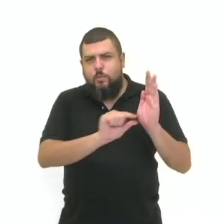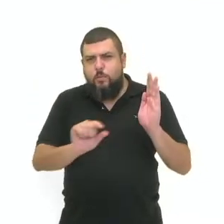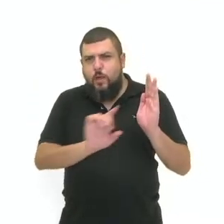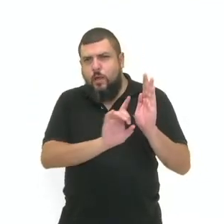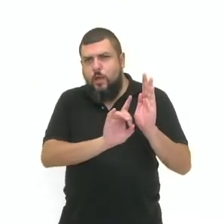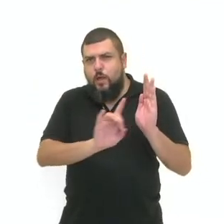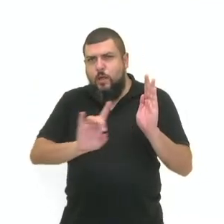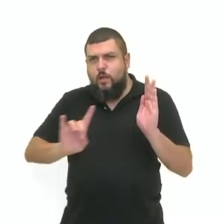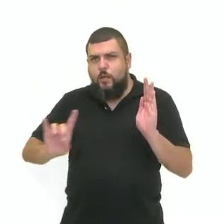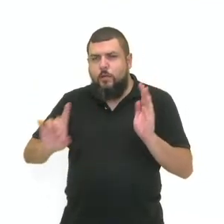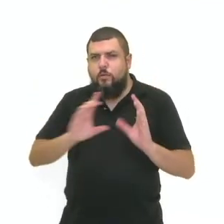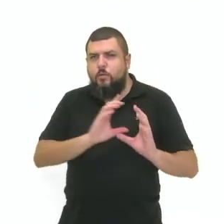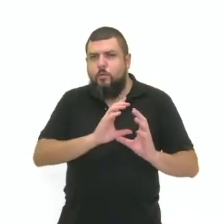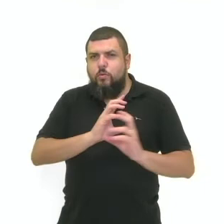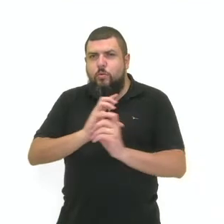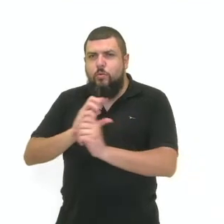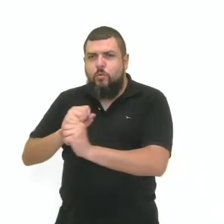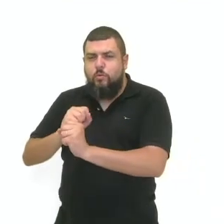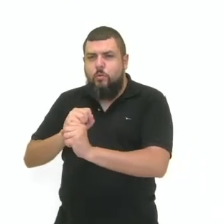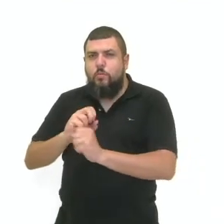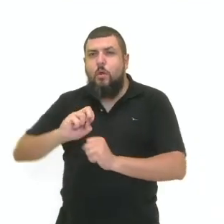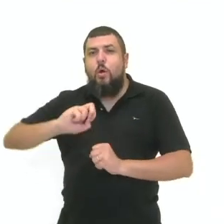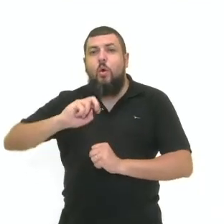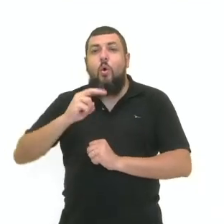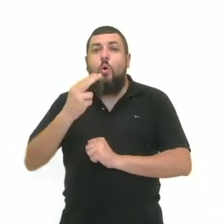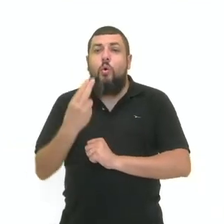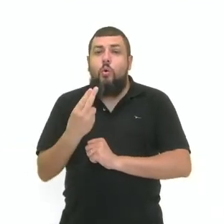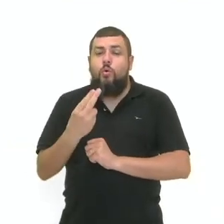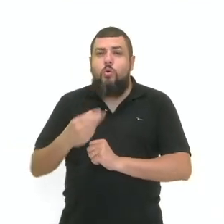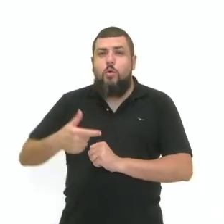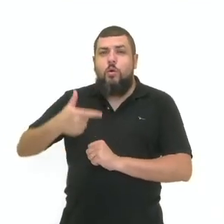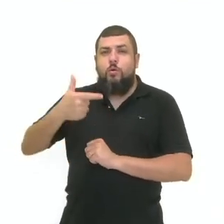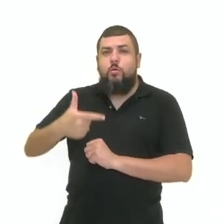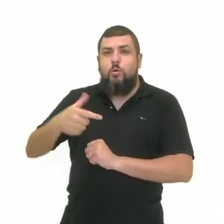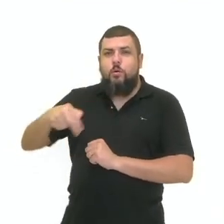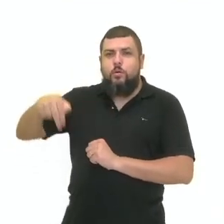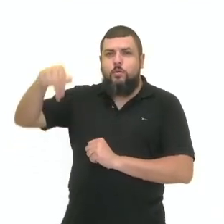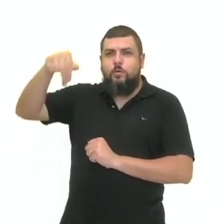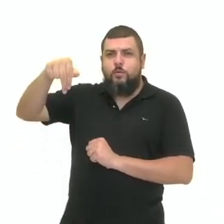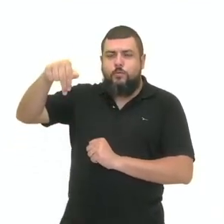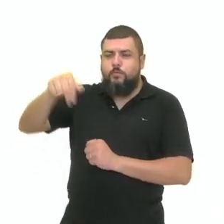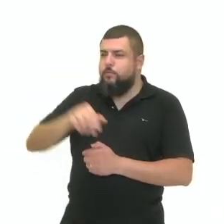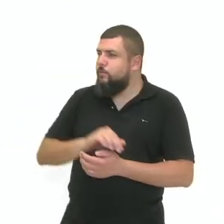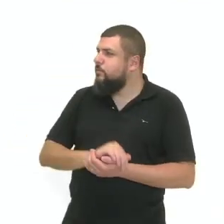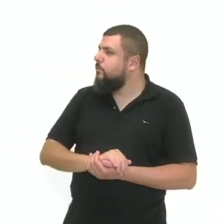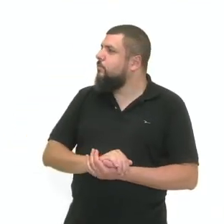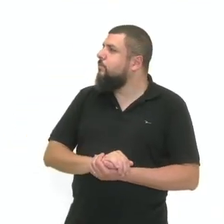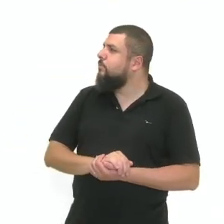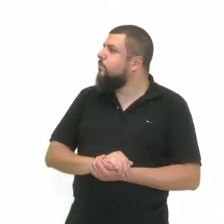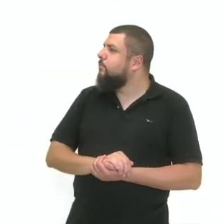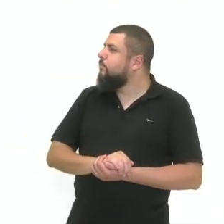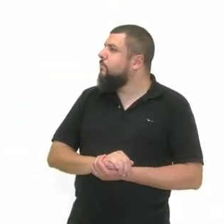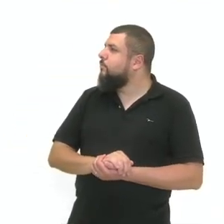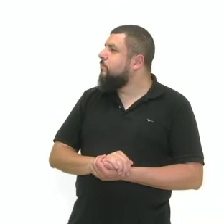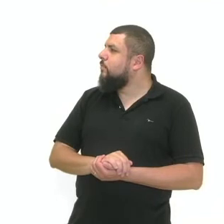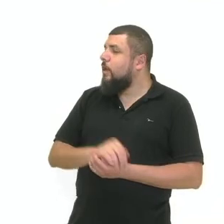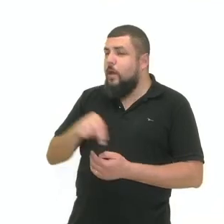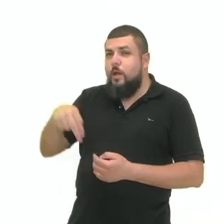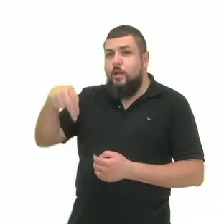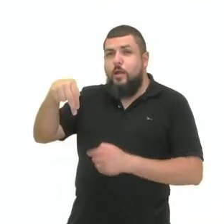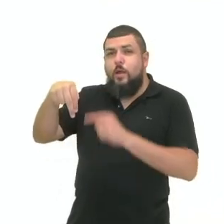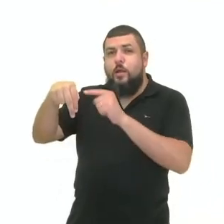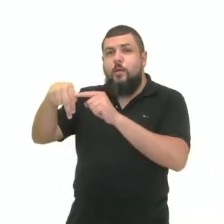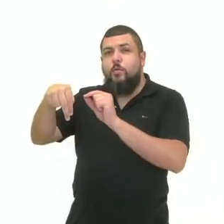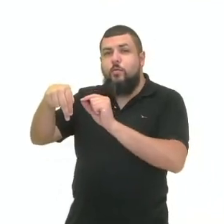usar, então, 2 elevado a n, onde esse n, né, me representa o número de elementos de